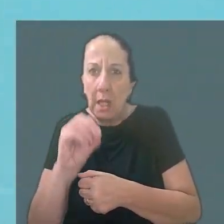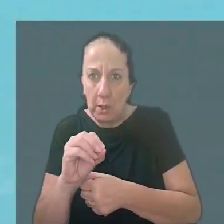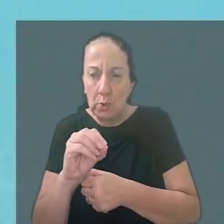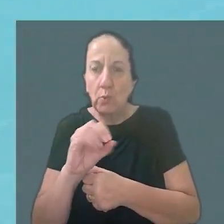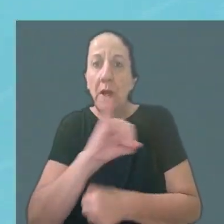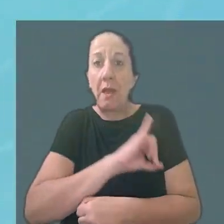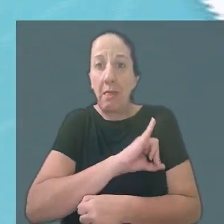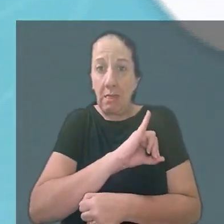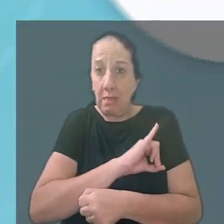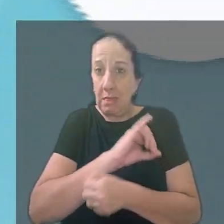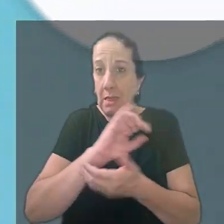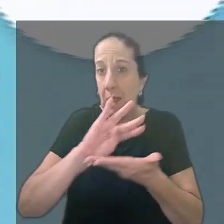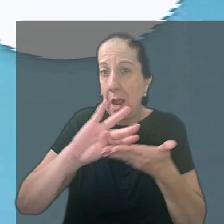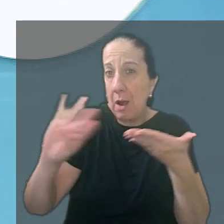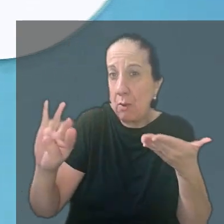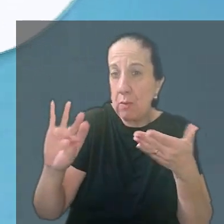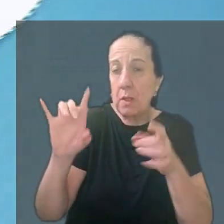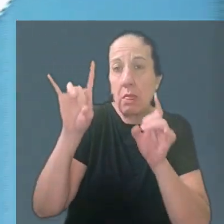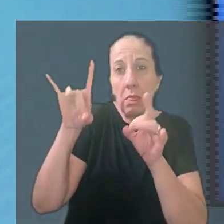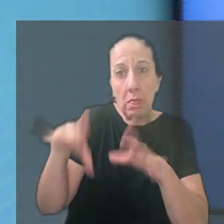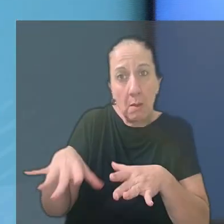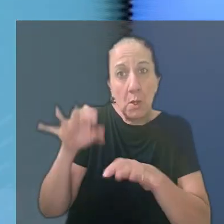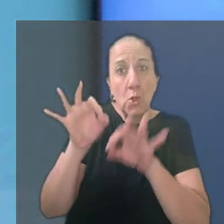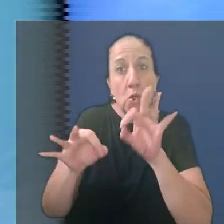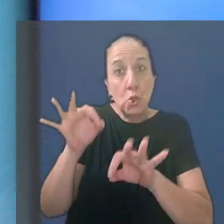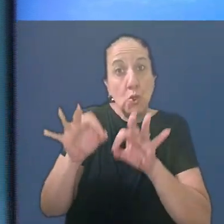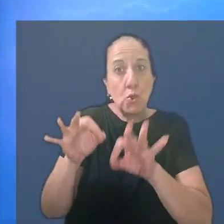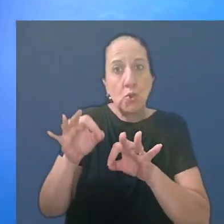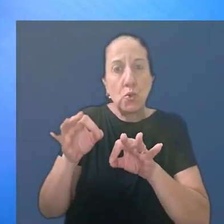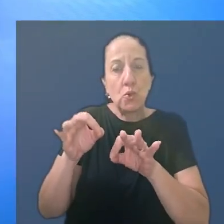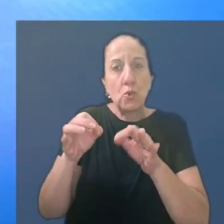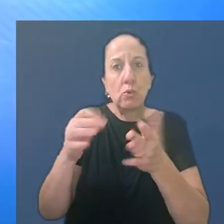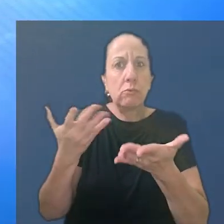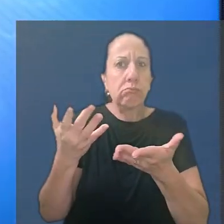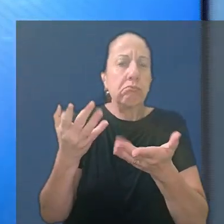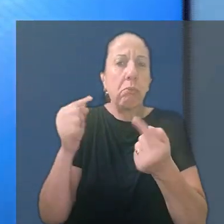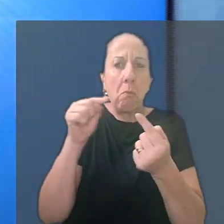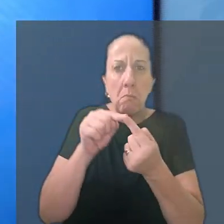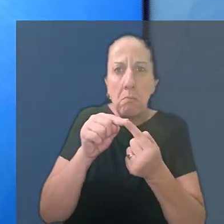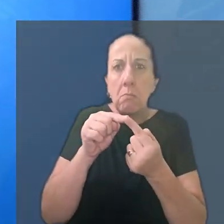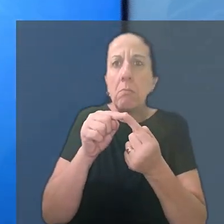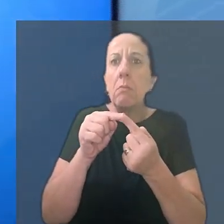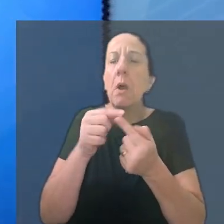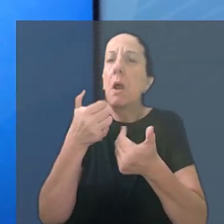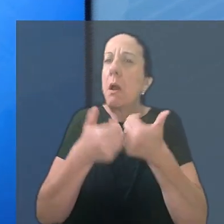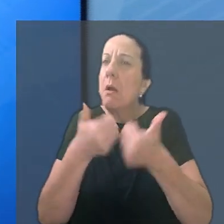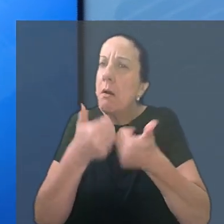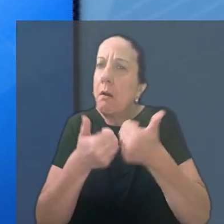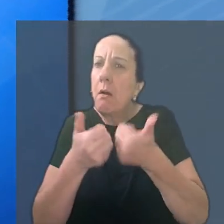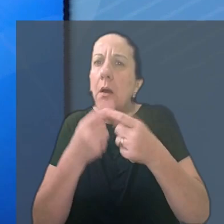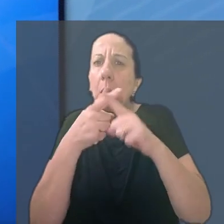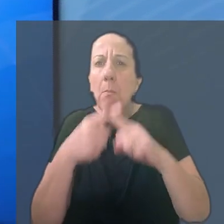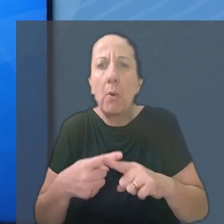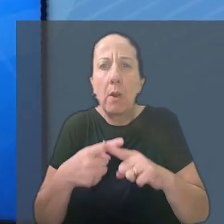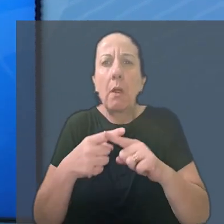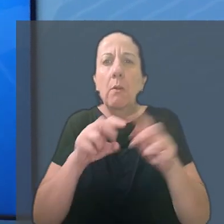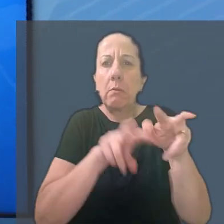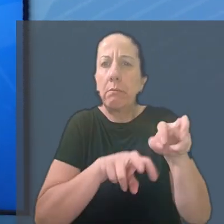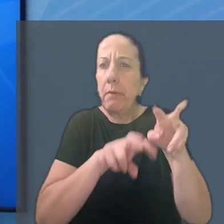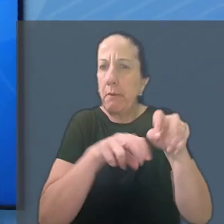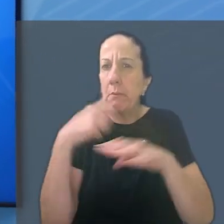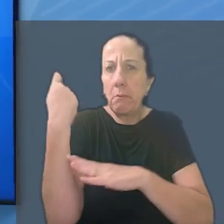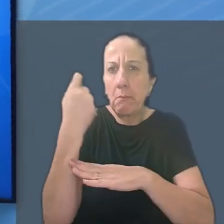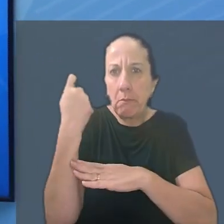Clube Internacional, conseguiu afastar a demissão por justa causa, aplicada por ter jogado em um campeonato amador no interior do Rio Grande do